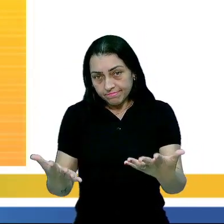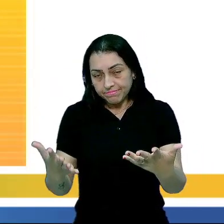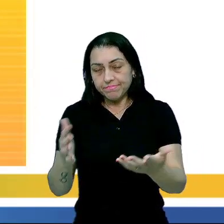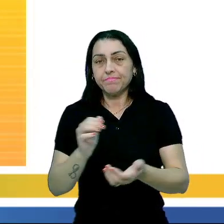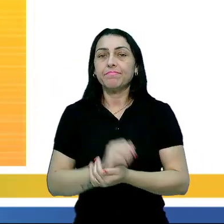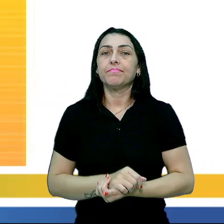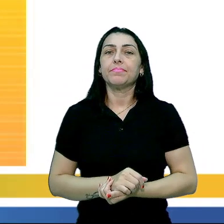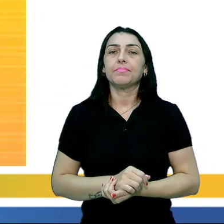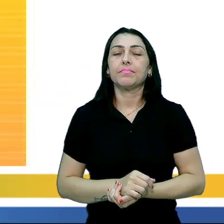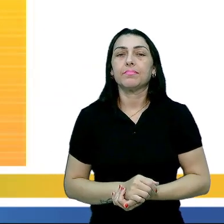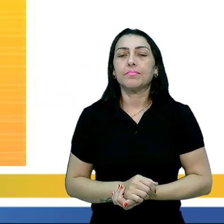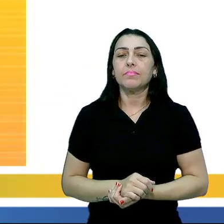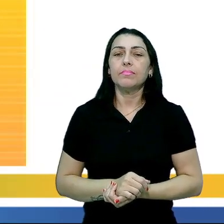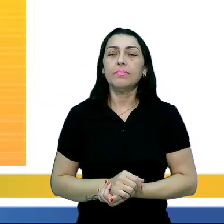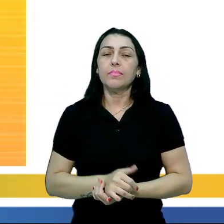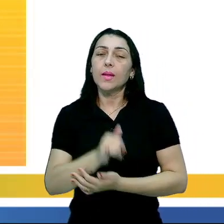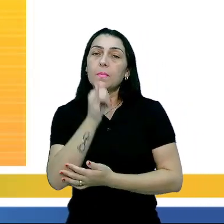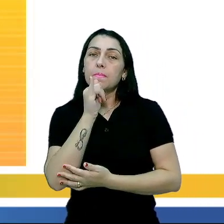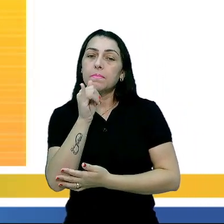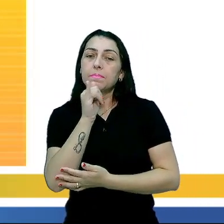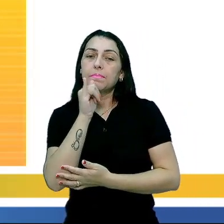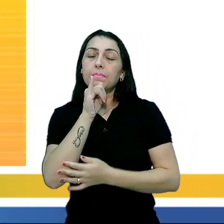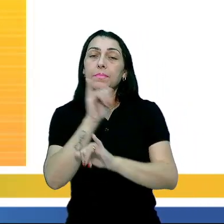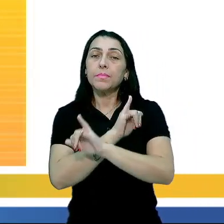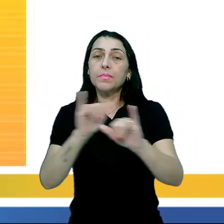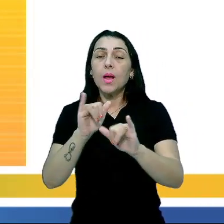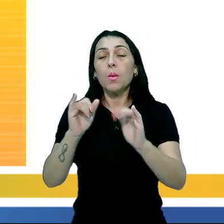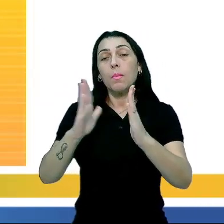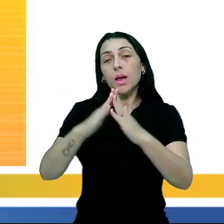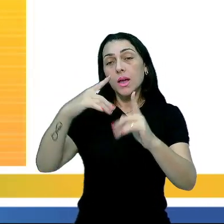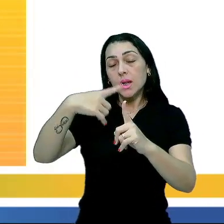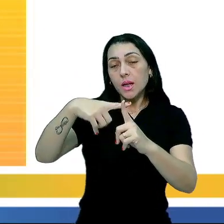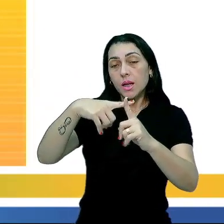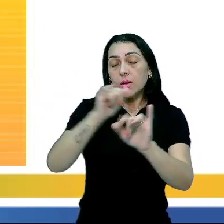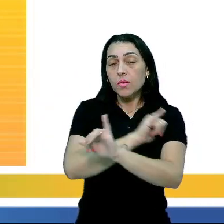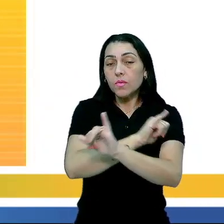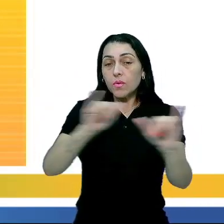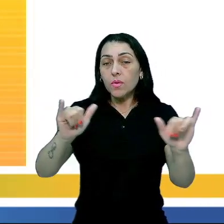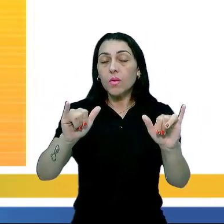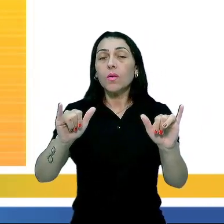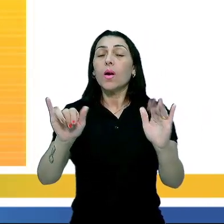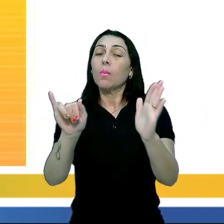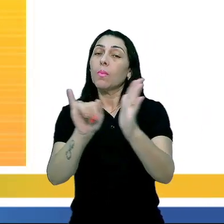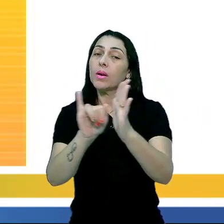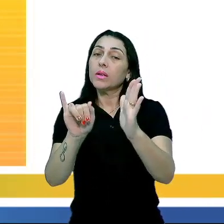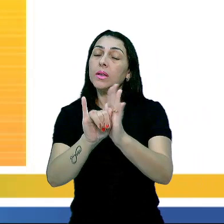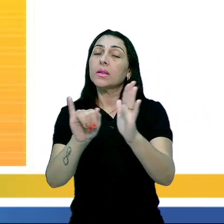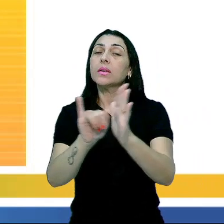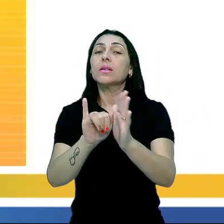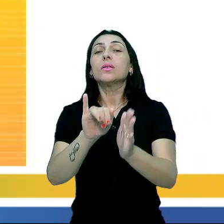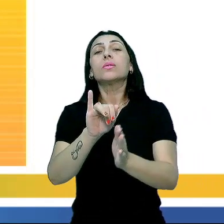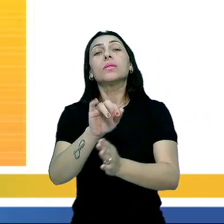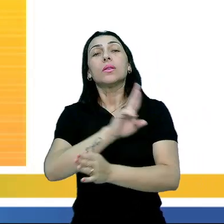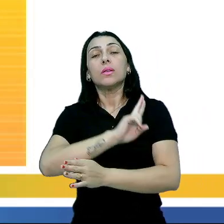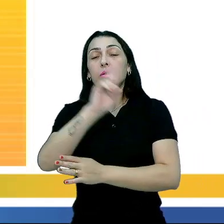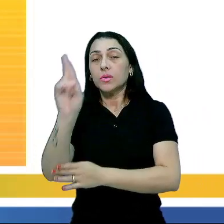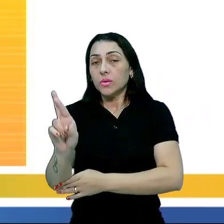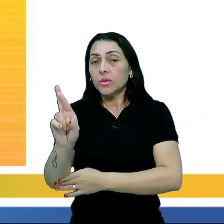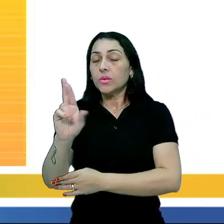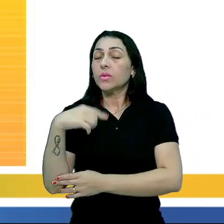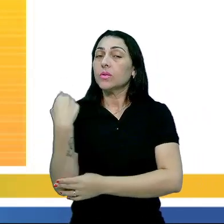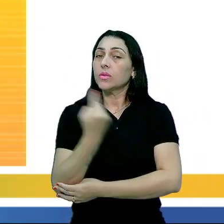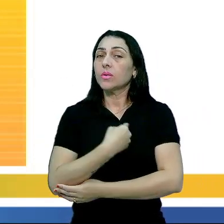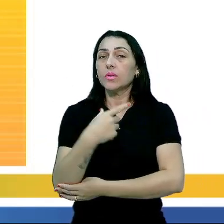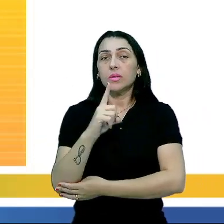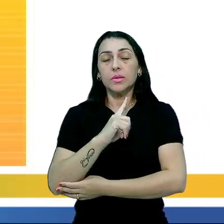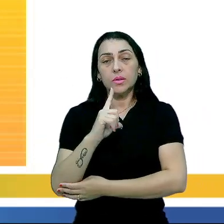comercial, institucional, como, por exemplo, divulgar uma igreja, divulgar uma denominação religiosa. E aí nós